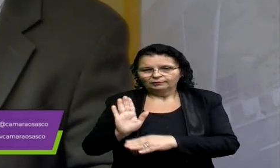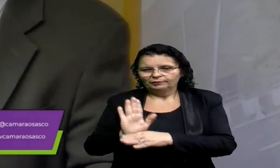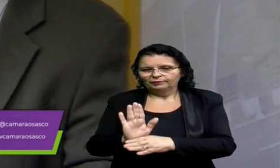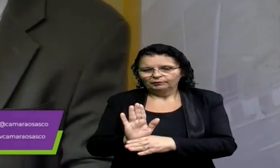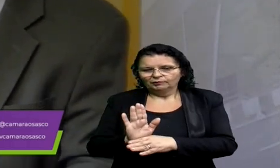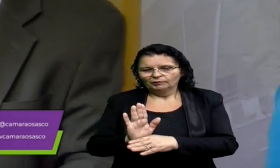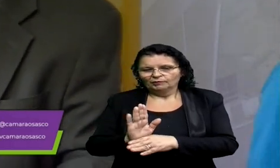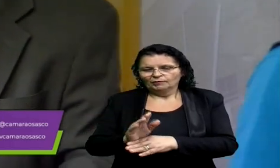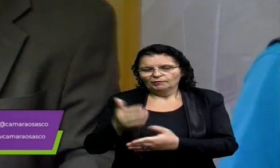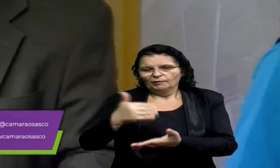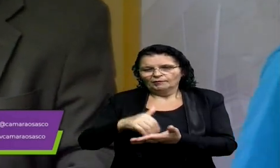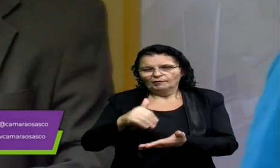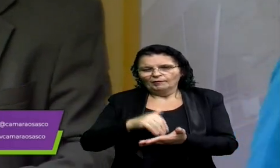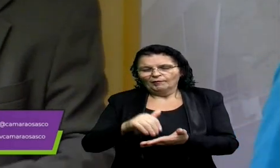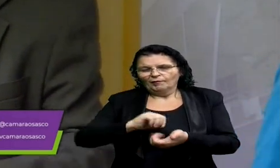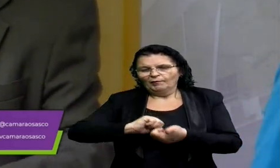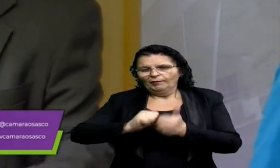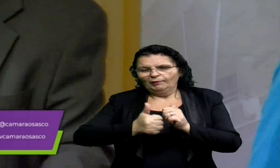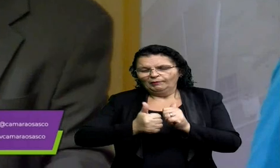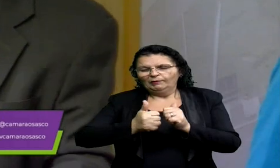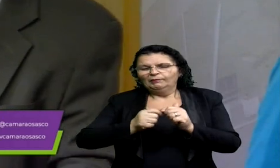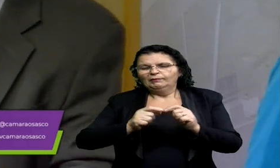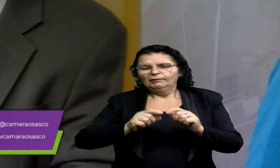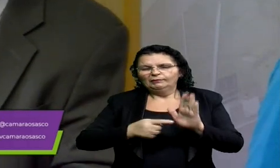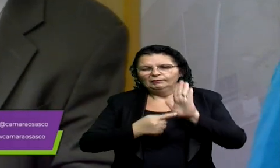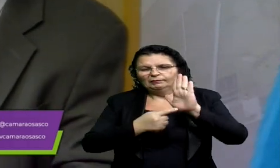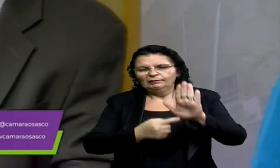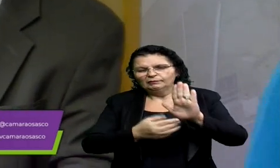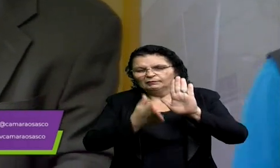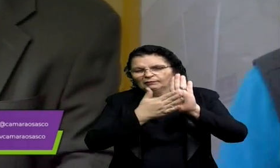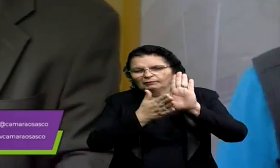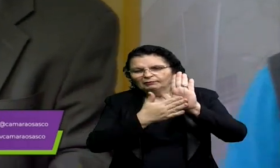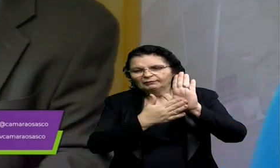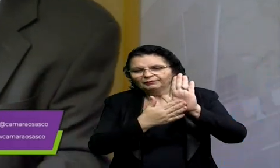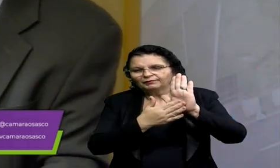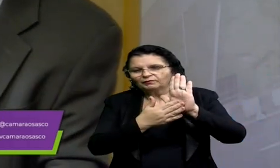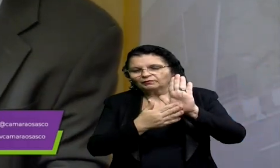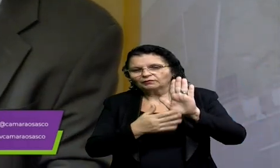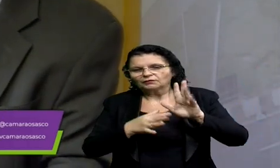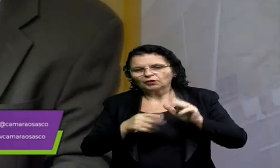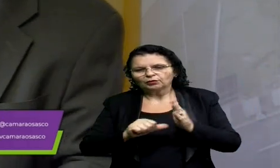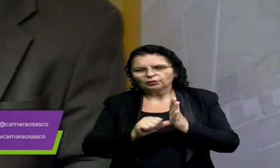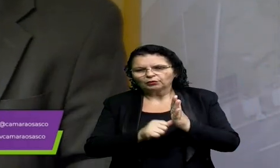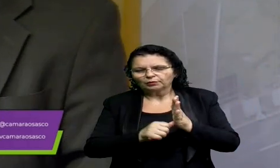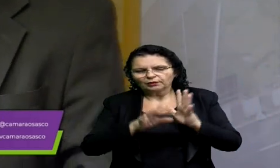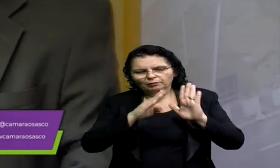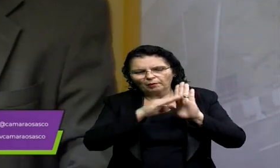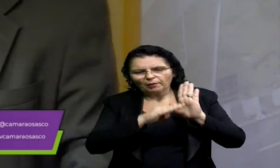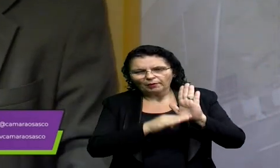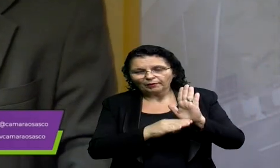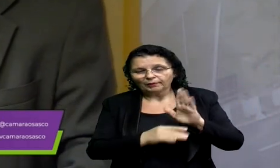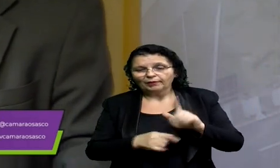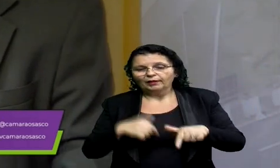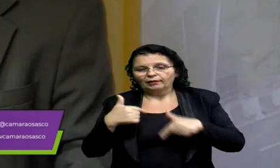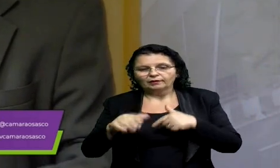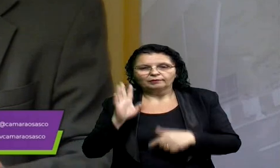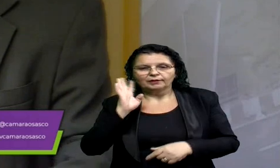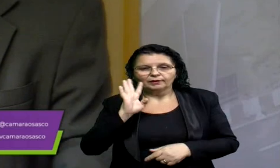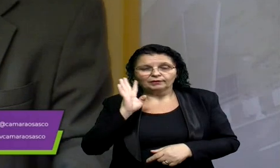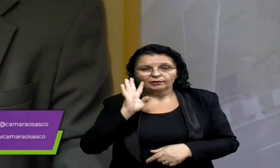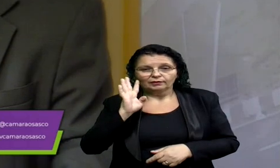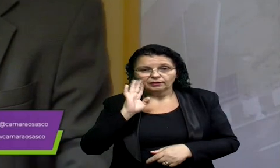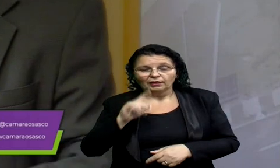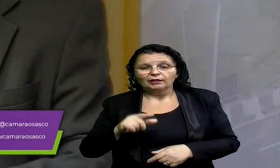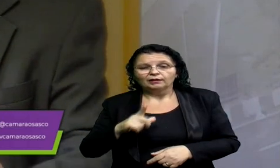levá-lo na secretaria de esportes ele expôs lá o projeto dele tá tá providenciando toda a documentação mas é um trabalho muito legal onde ele